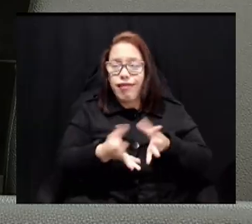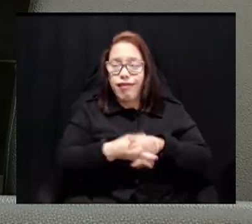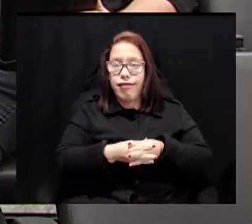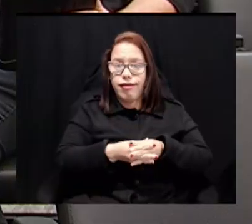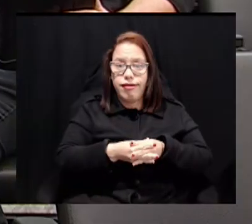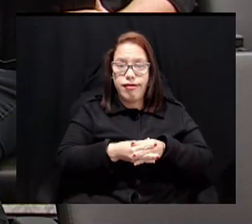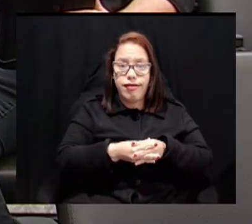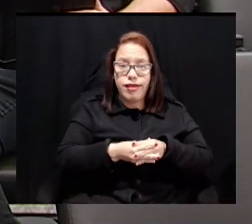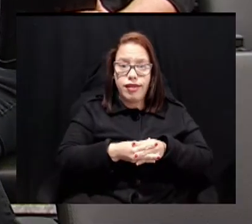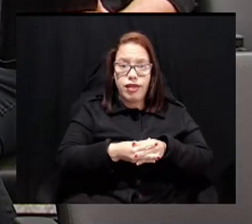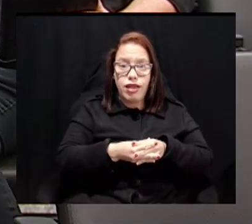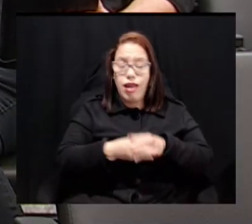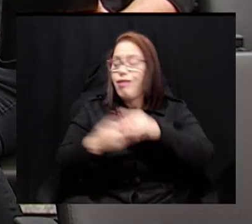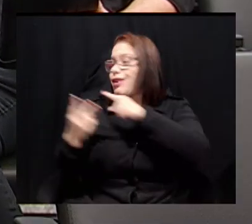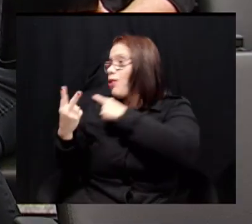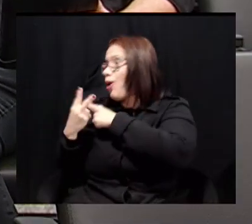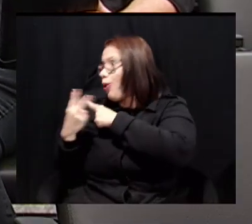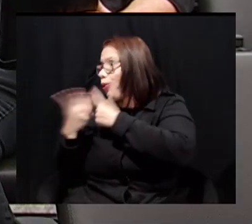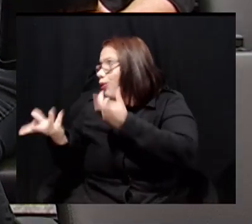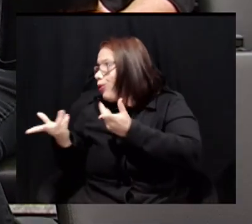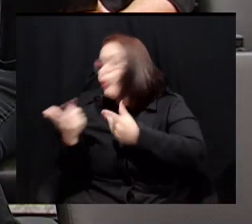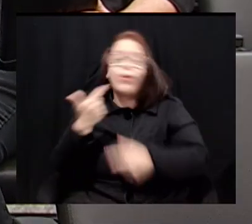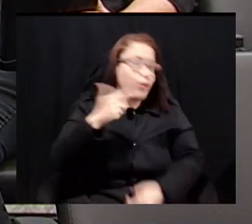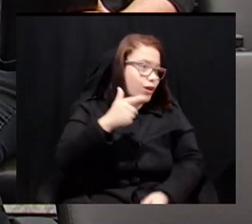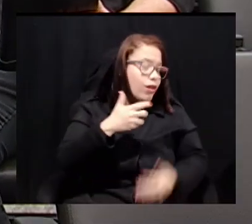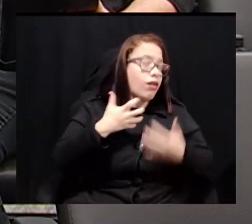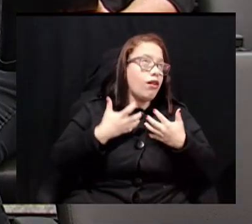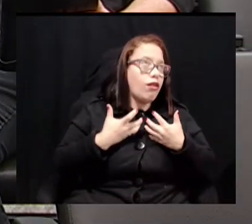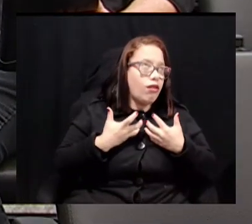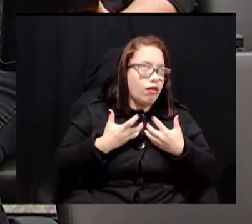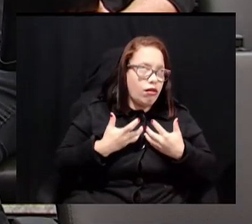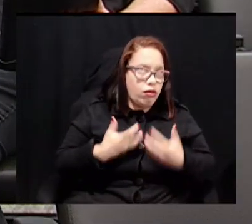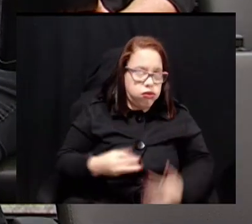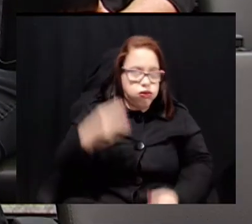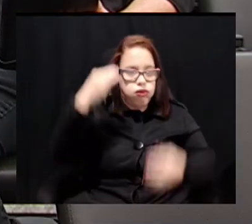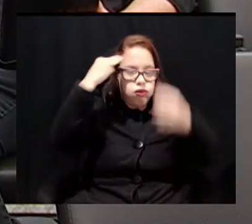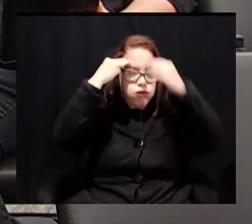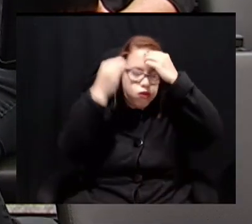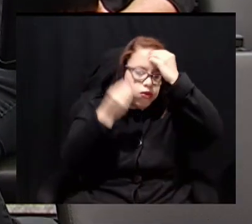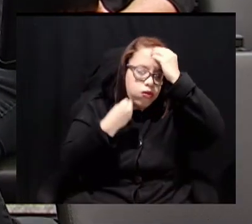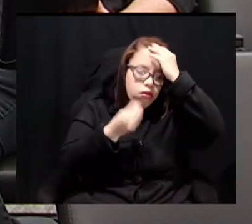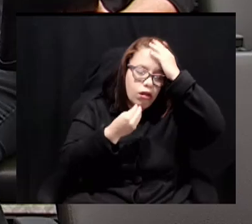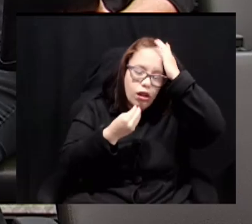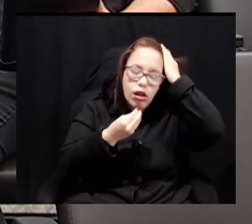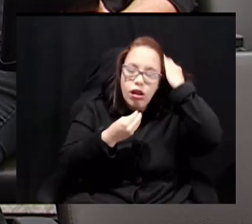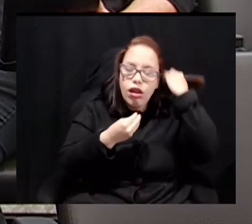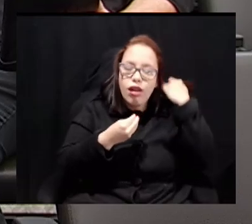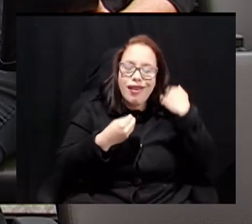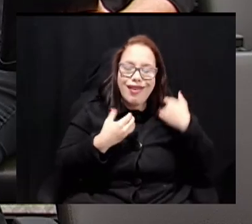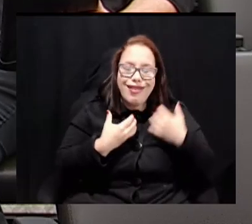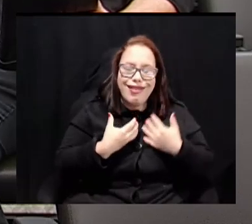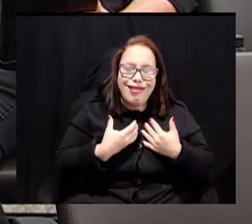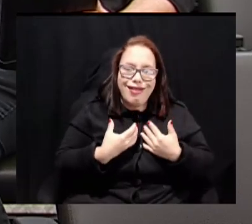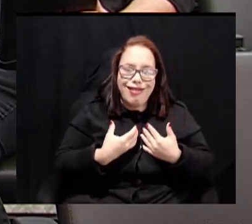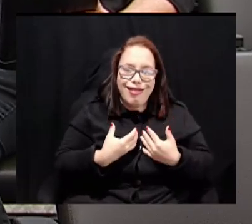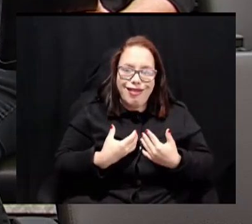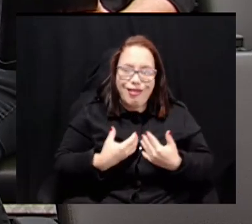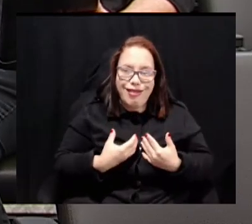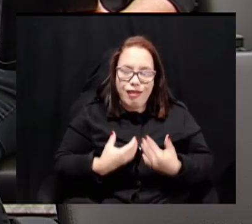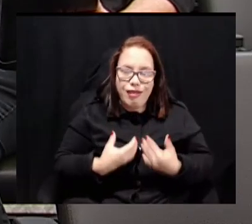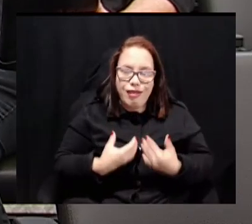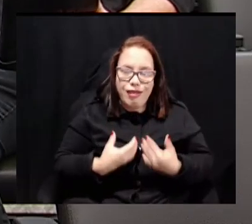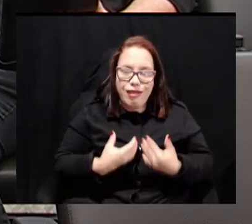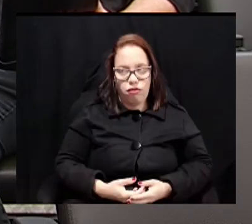seu autocuidado. Então isso sobrecarrega mentalmente, não tem como, é desgastante, é uma tarefa árdua que elas